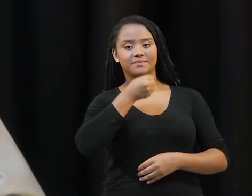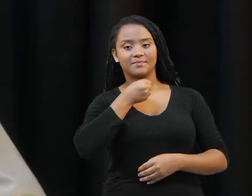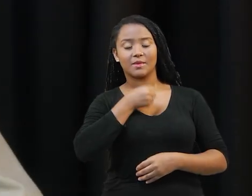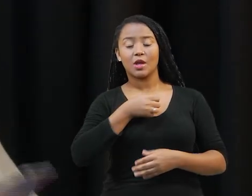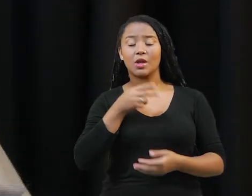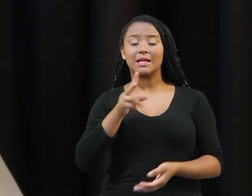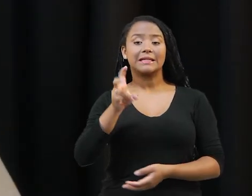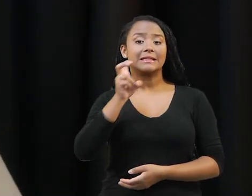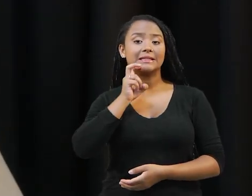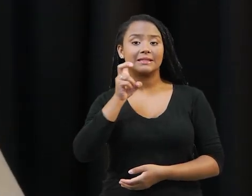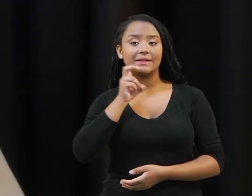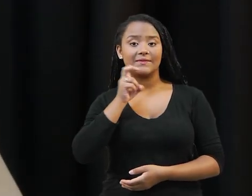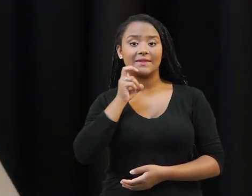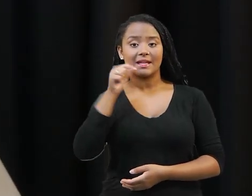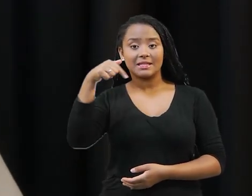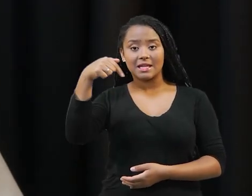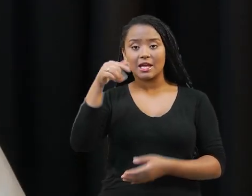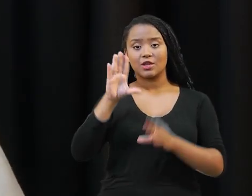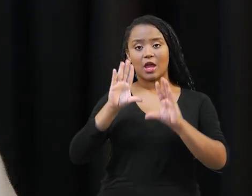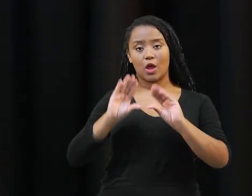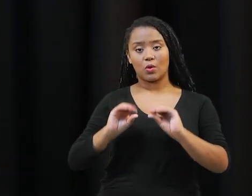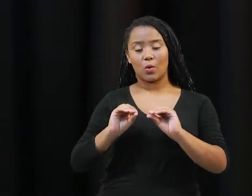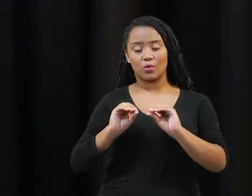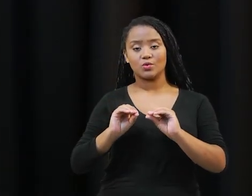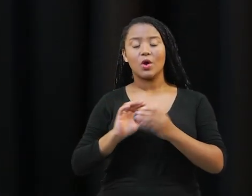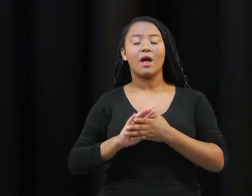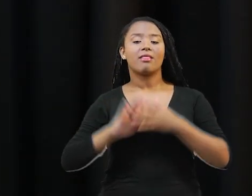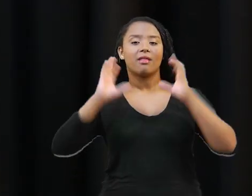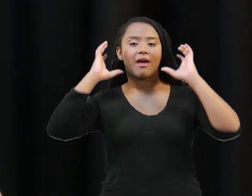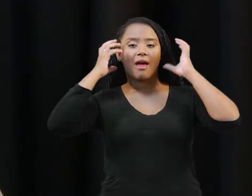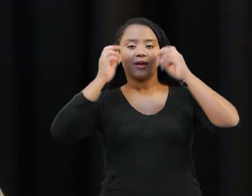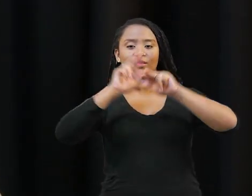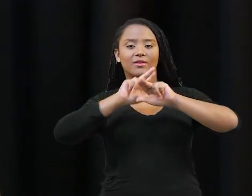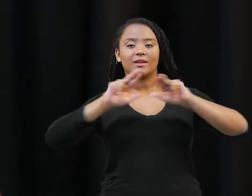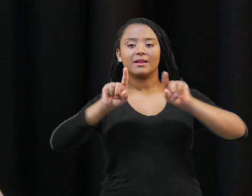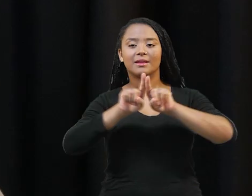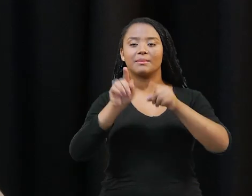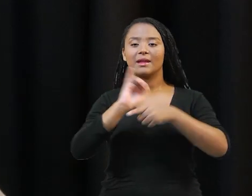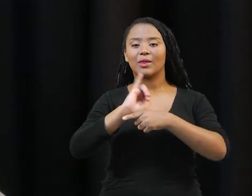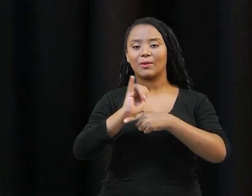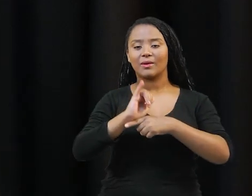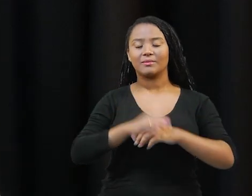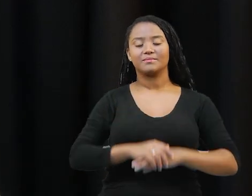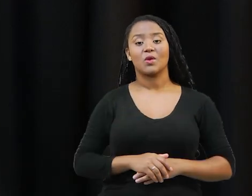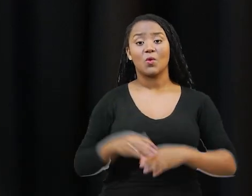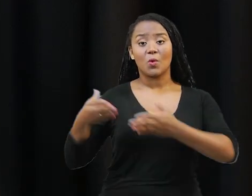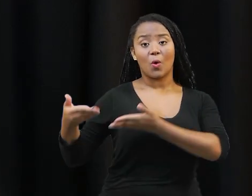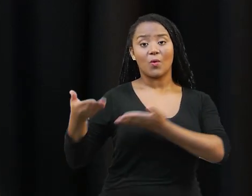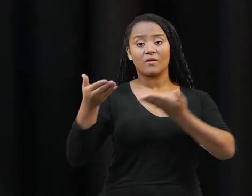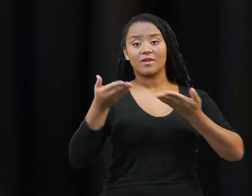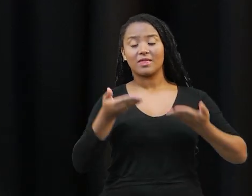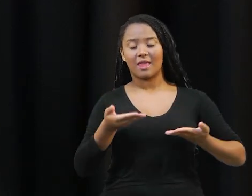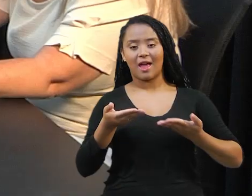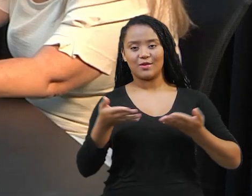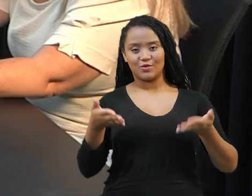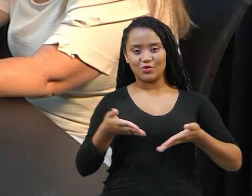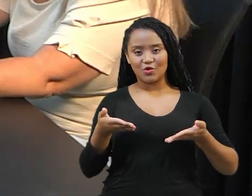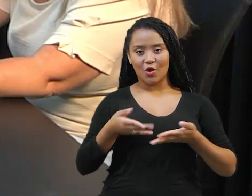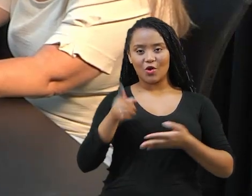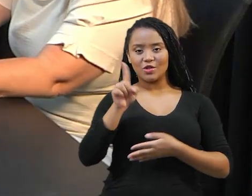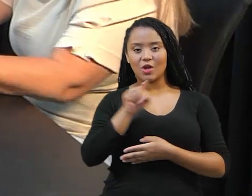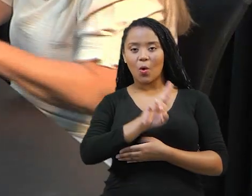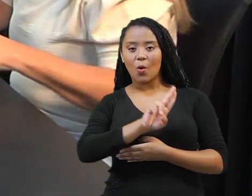das 20 horas na Rádio Universitária e no YouTube. Nosso convidado de hoje é o uberlandense Paulo Henrique de